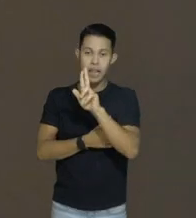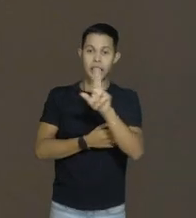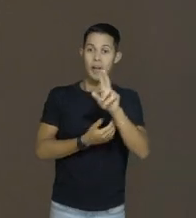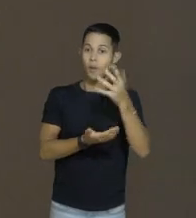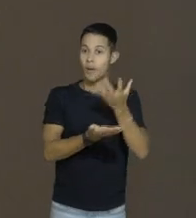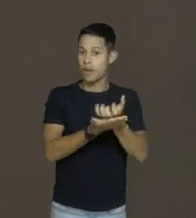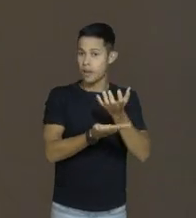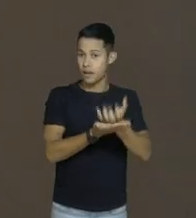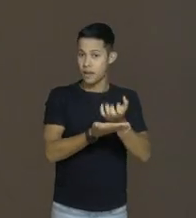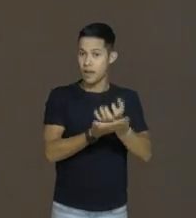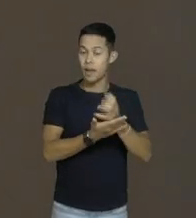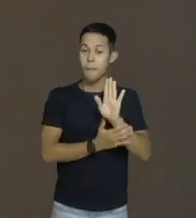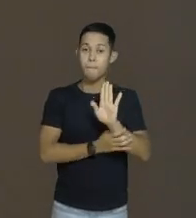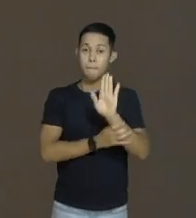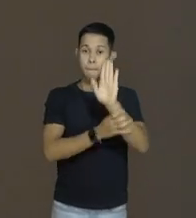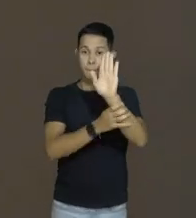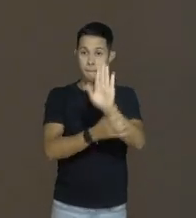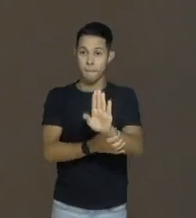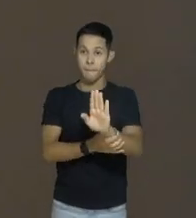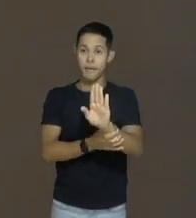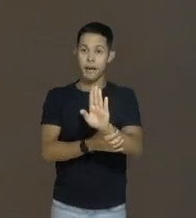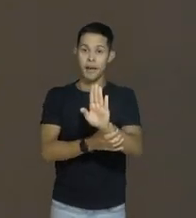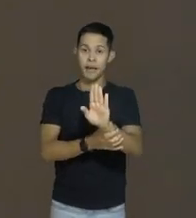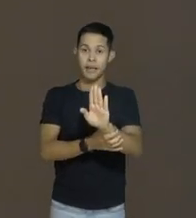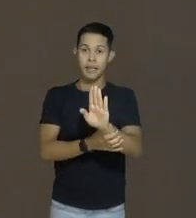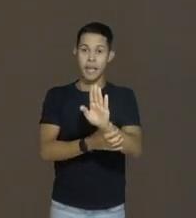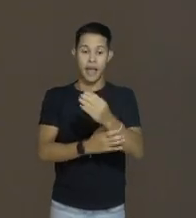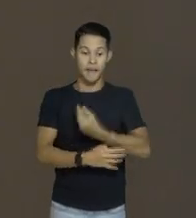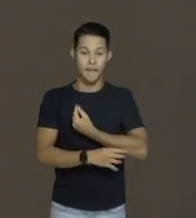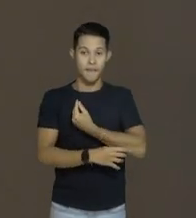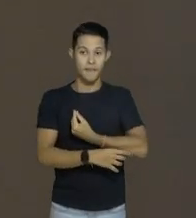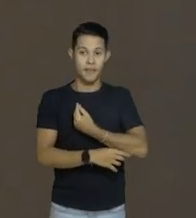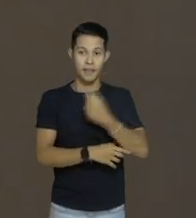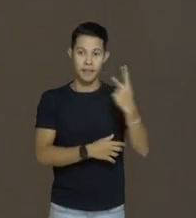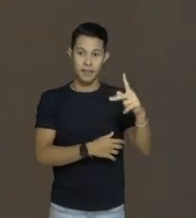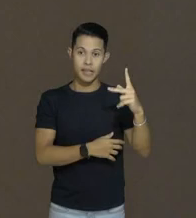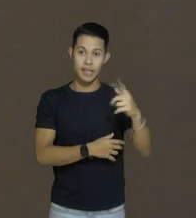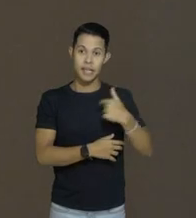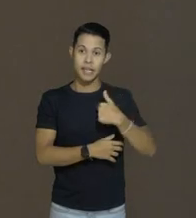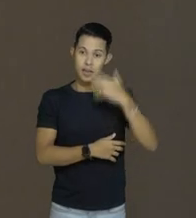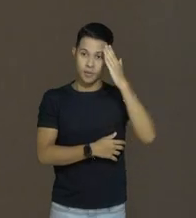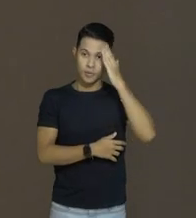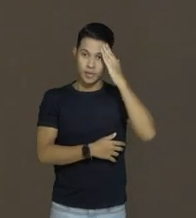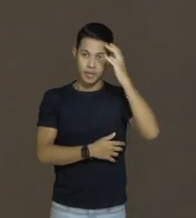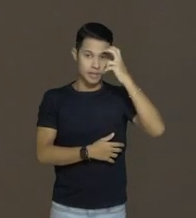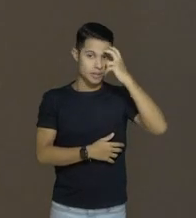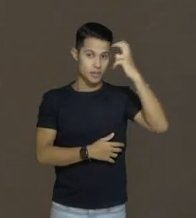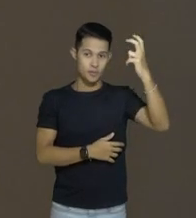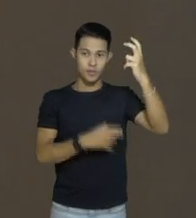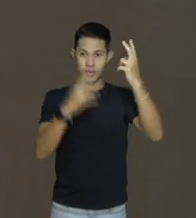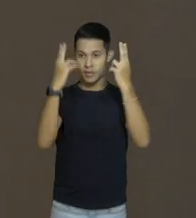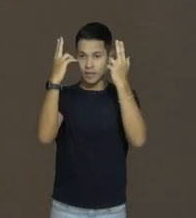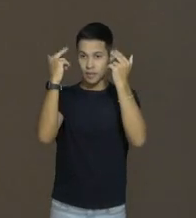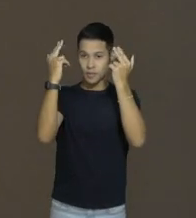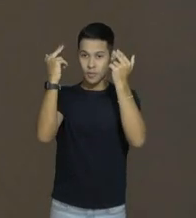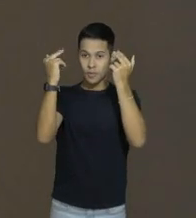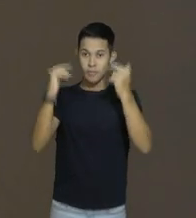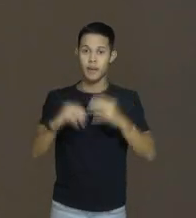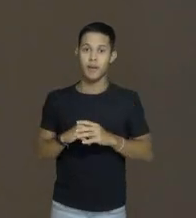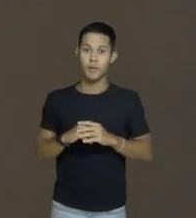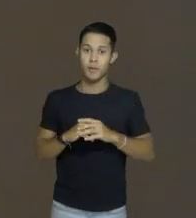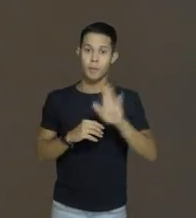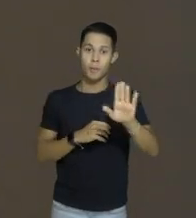mas o restante da vida dele, você vê que ele tem inteligência normal, entendeu? Mas